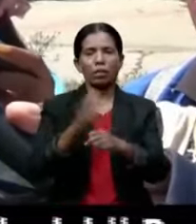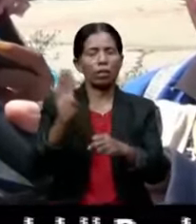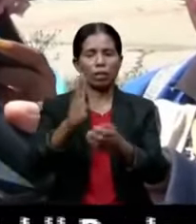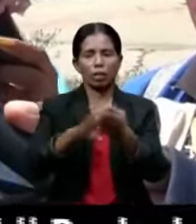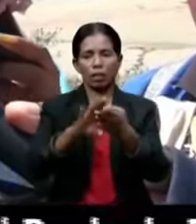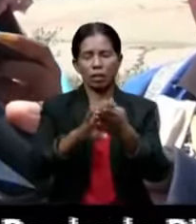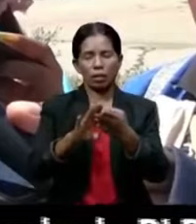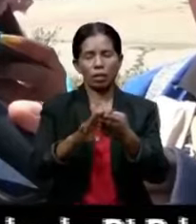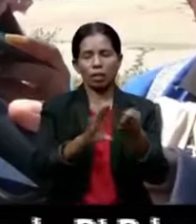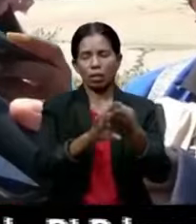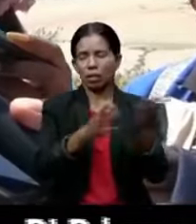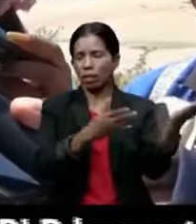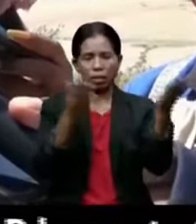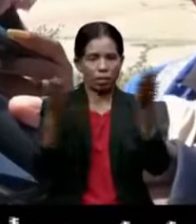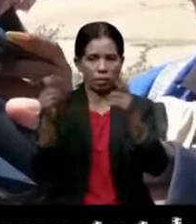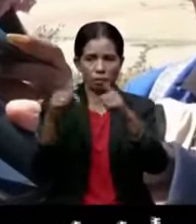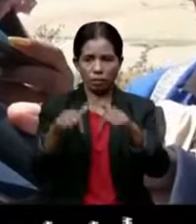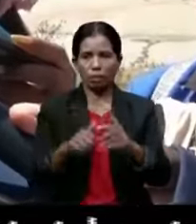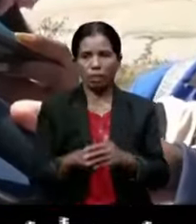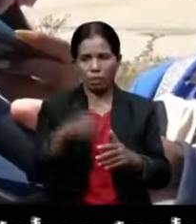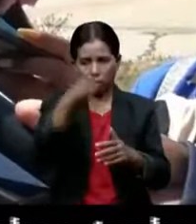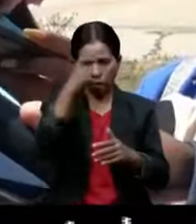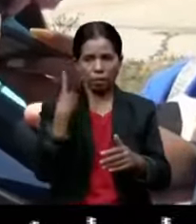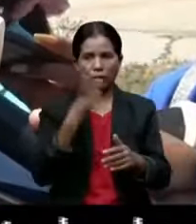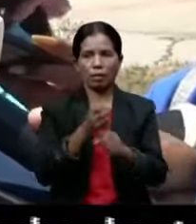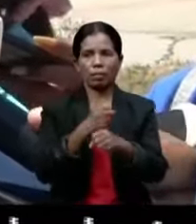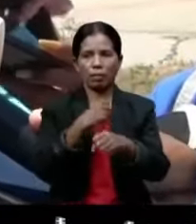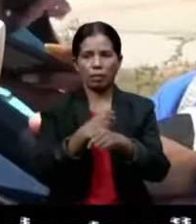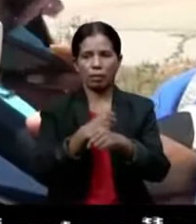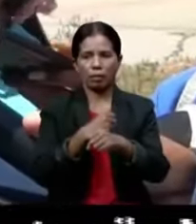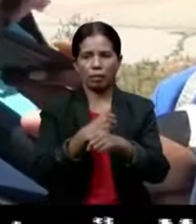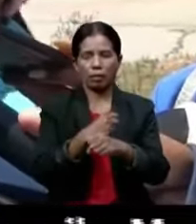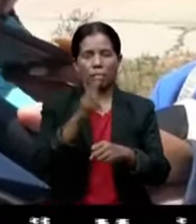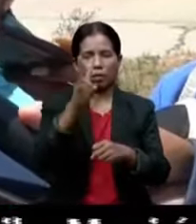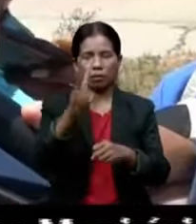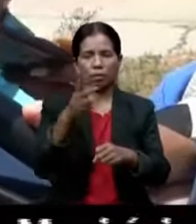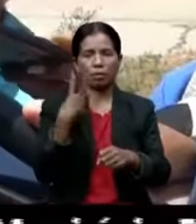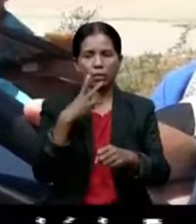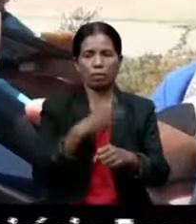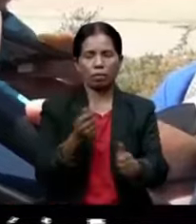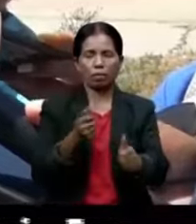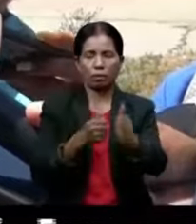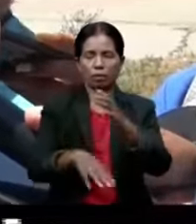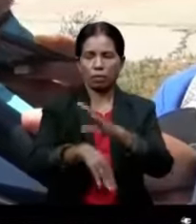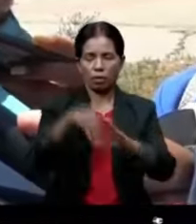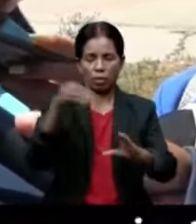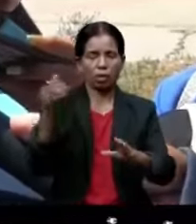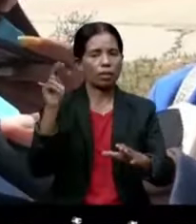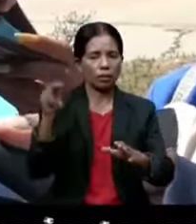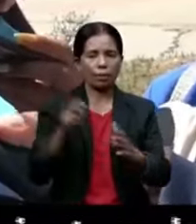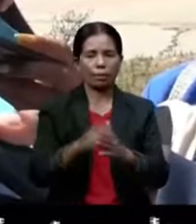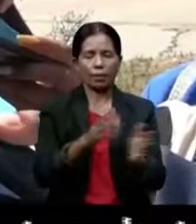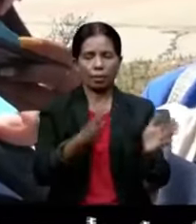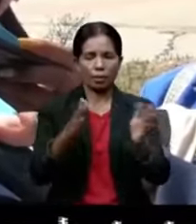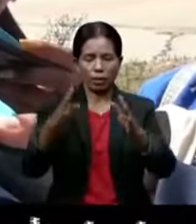mãe pedido formal via diplomático nem lá mãe também né a minha halo pelo menos rua habeas corpus tu ir mal para sair né Processo de audição